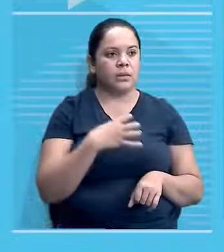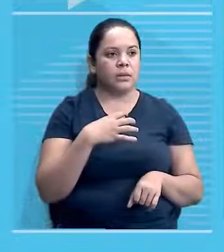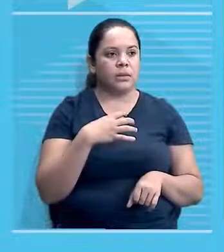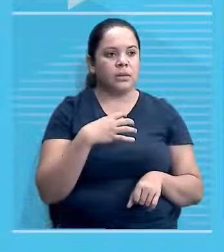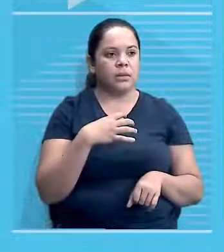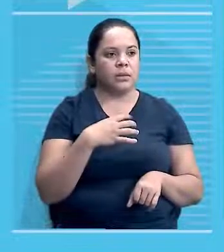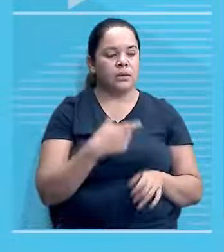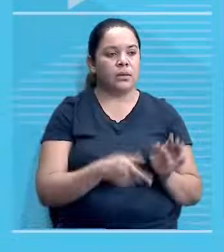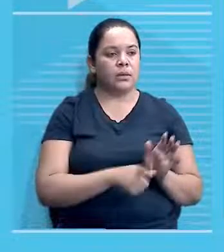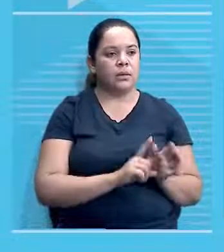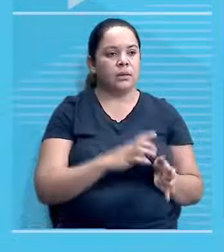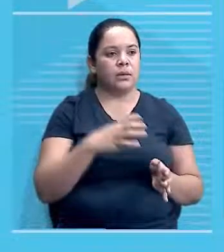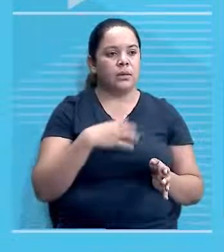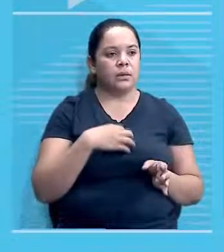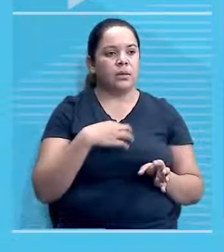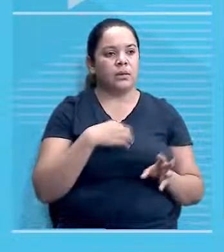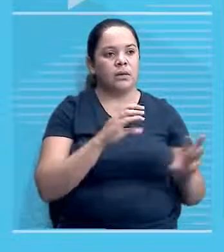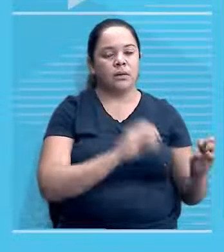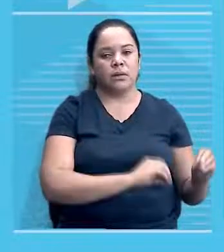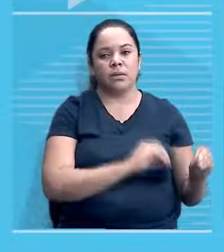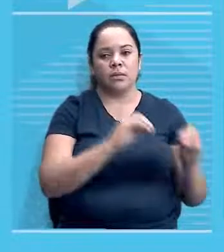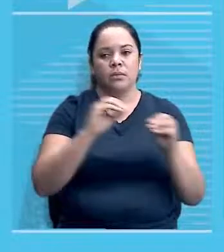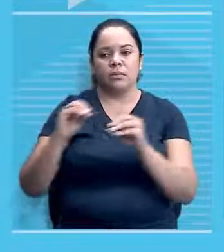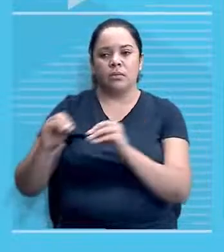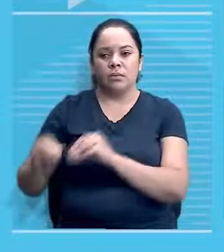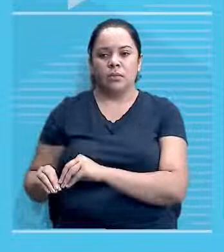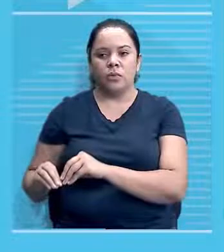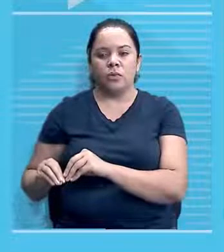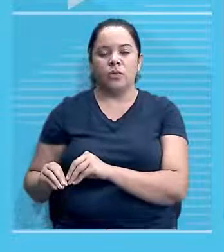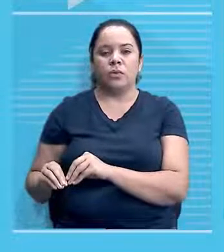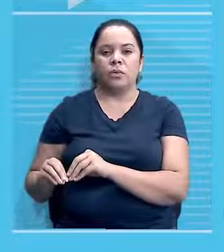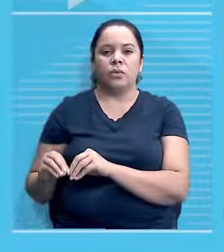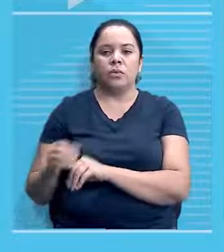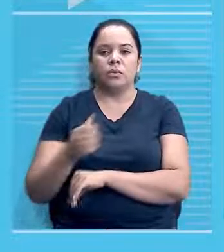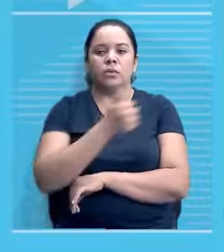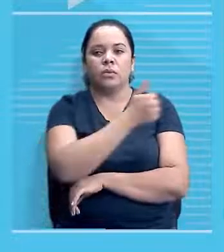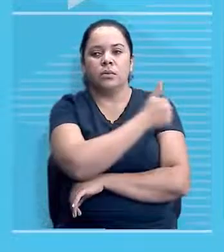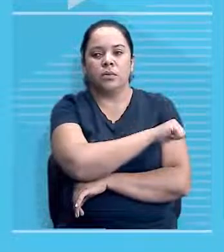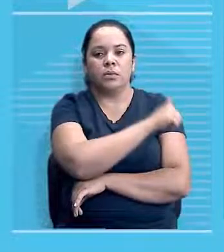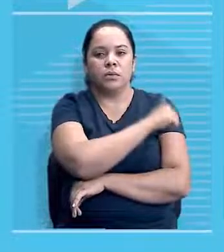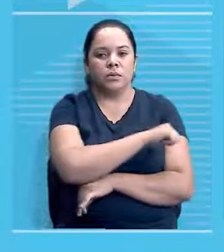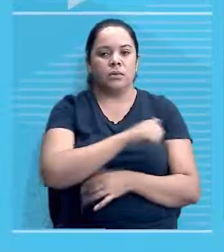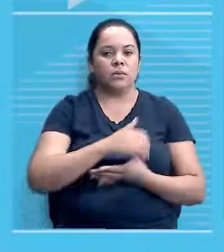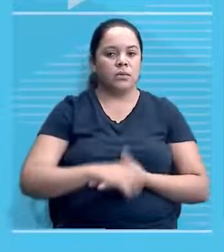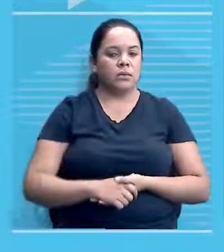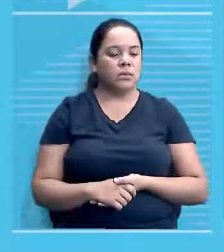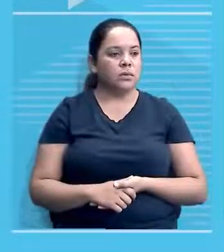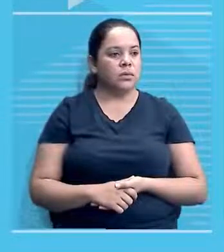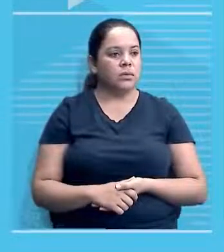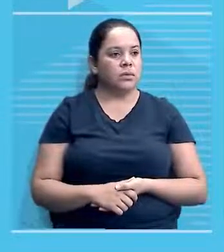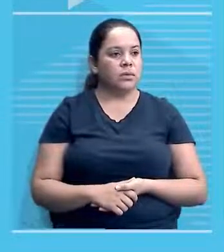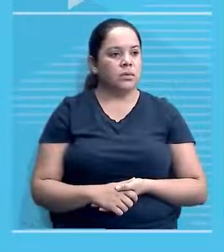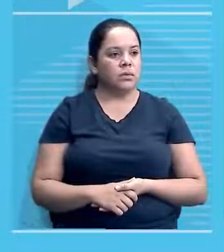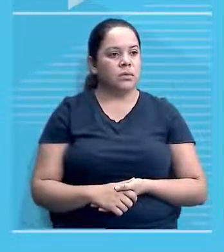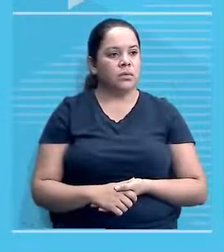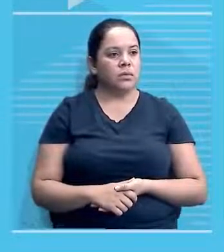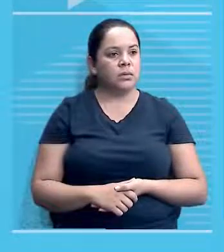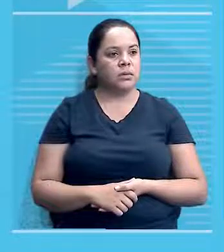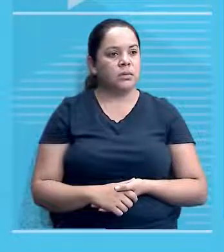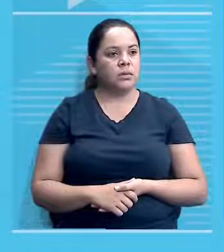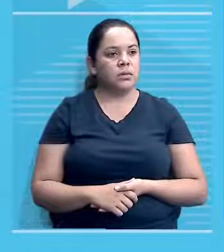o primeiro choque aí hein galera Cuidado hein quer ver uma coisa uma relação dele com o